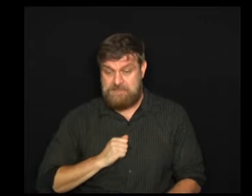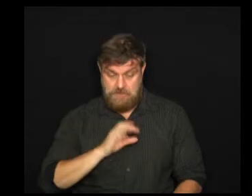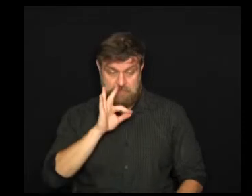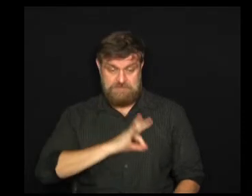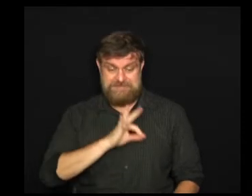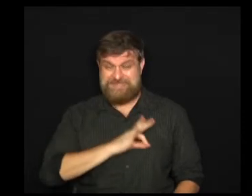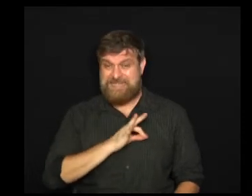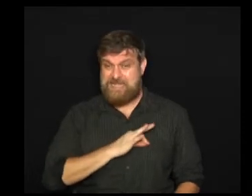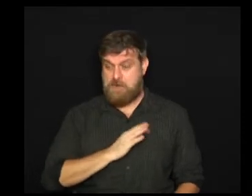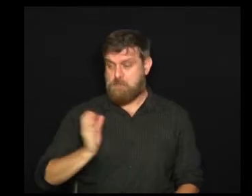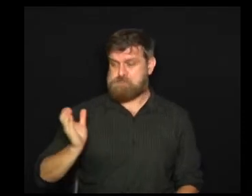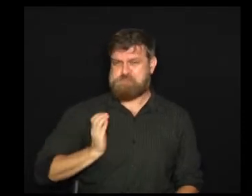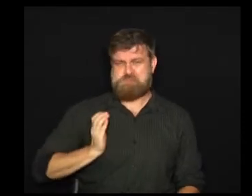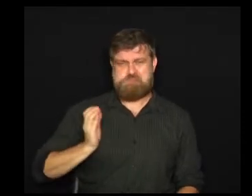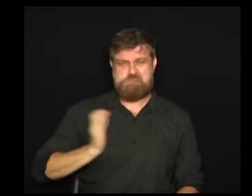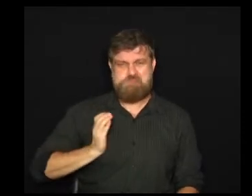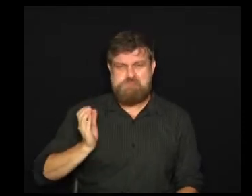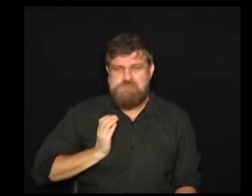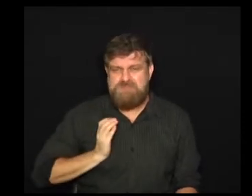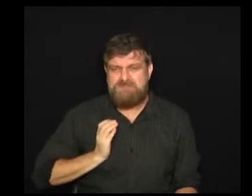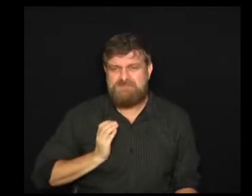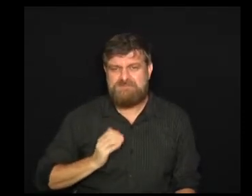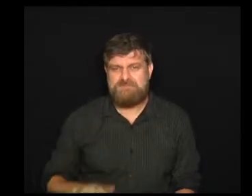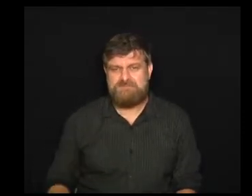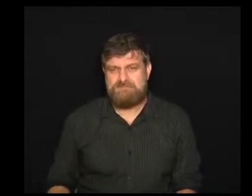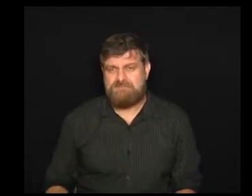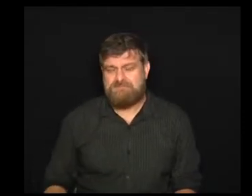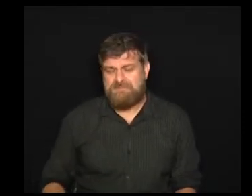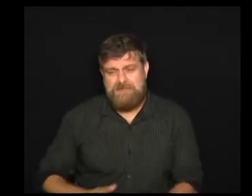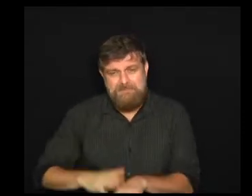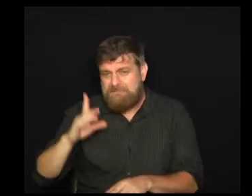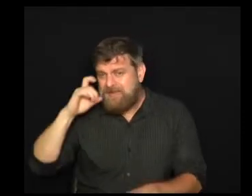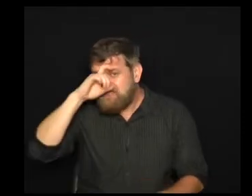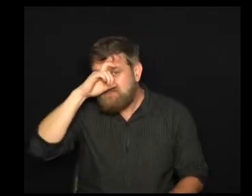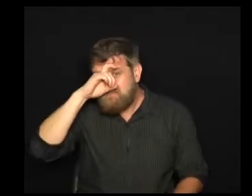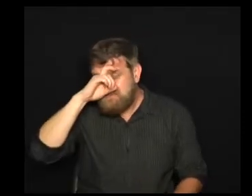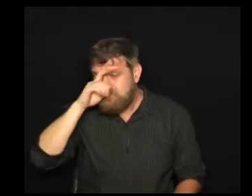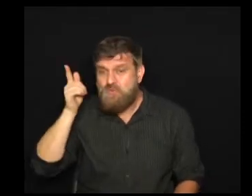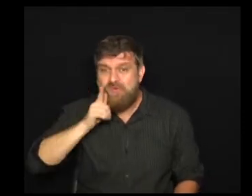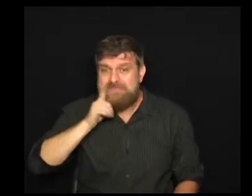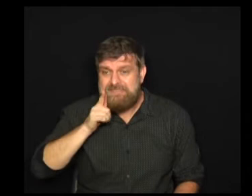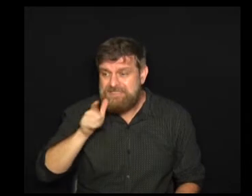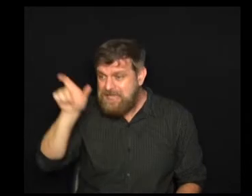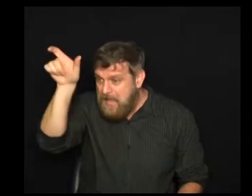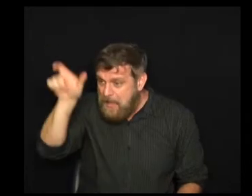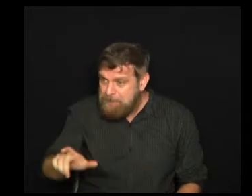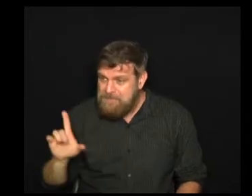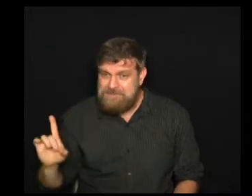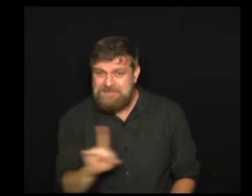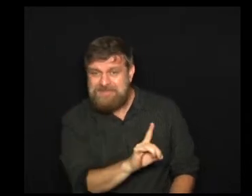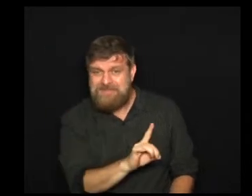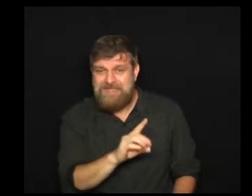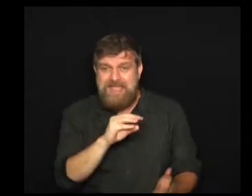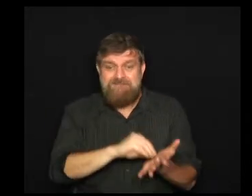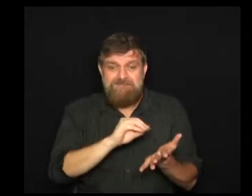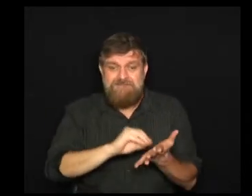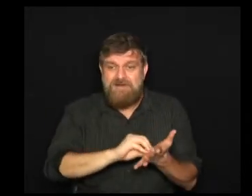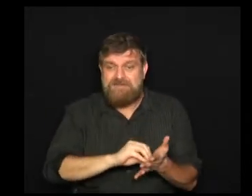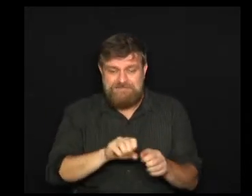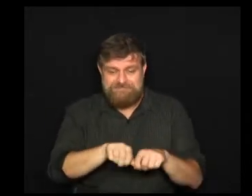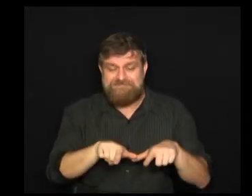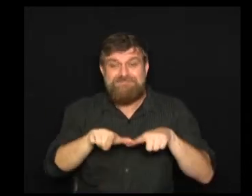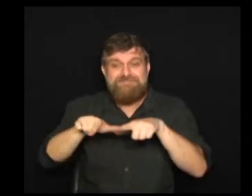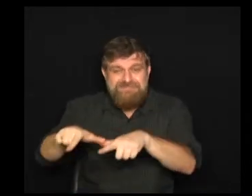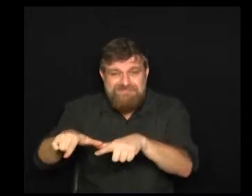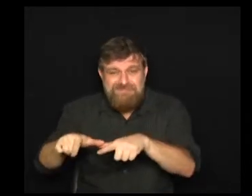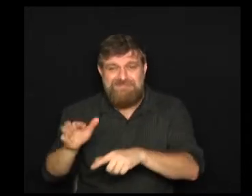alto, dificilmente vai ser mais difícil de serem preenchidas, né? Porque falta um pouco da qualificação.